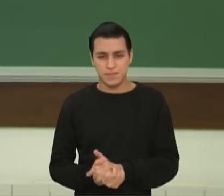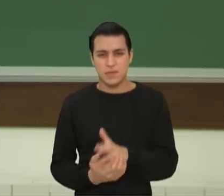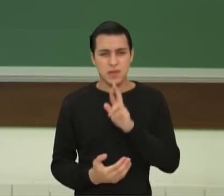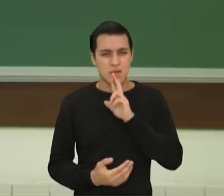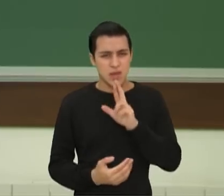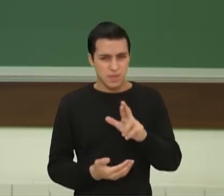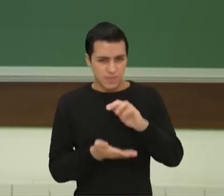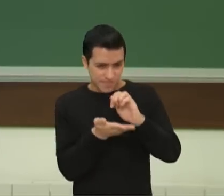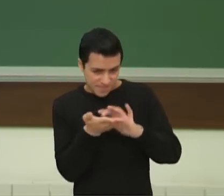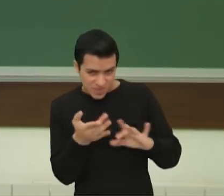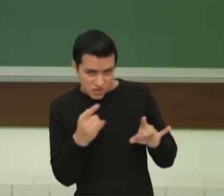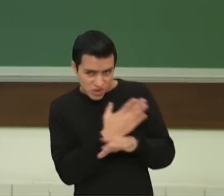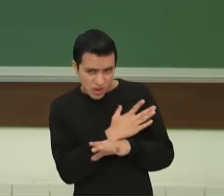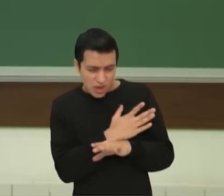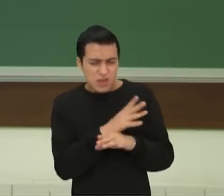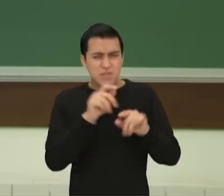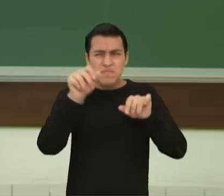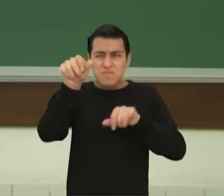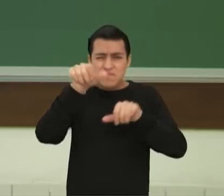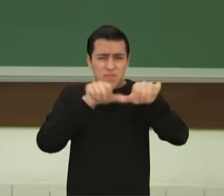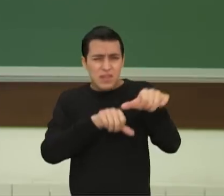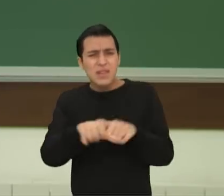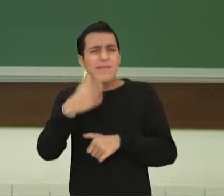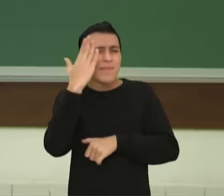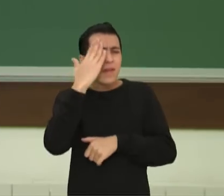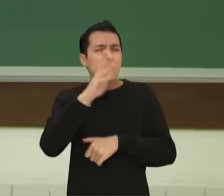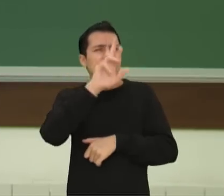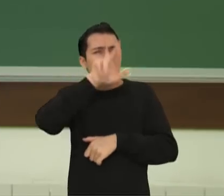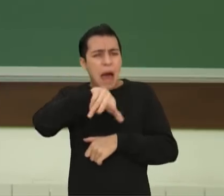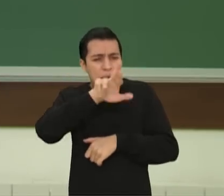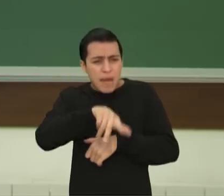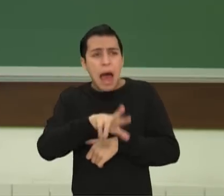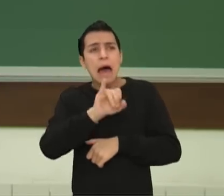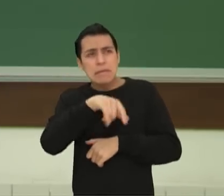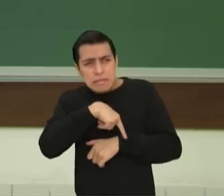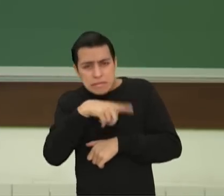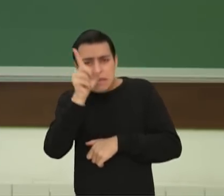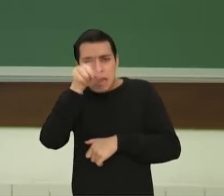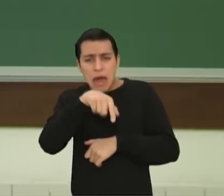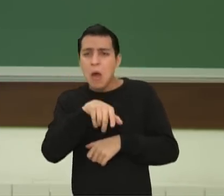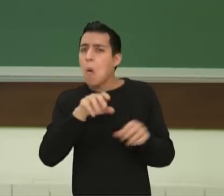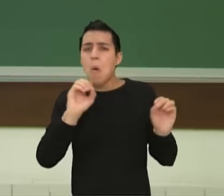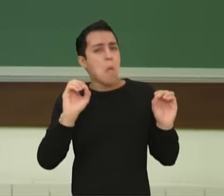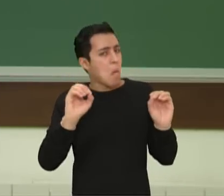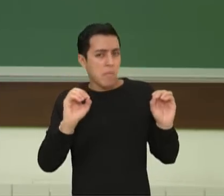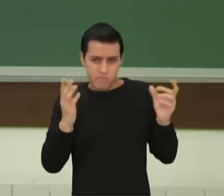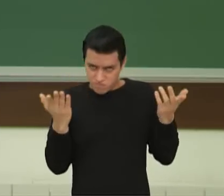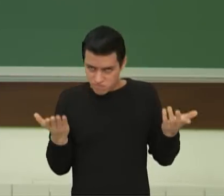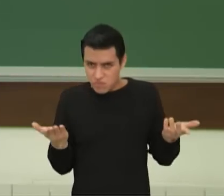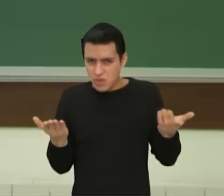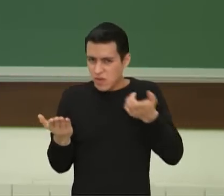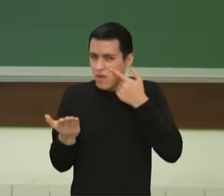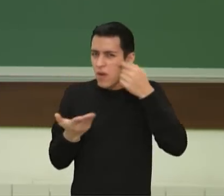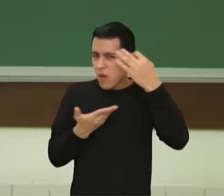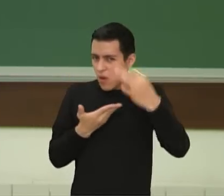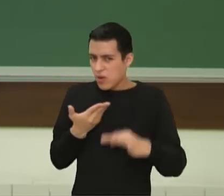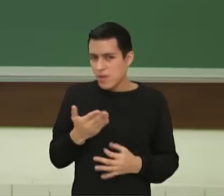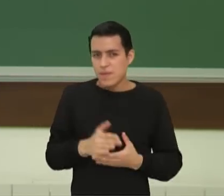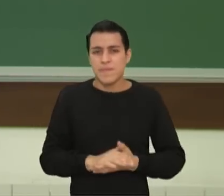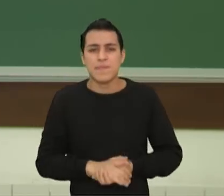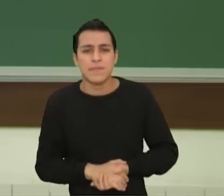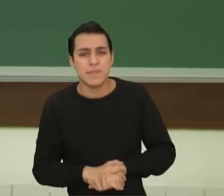Respondeu o exercício? Realizou a troca para saber diferenciar quando ocorreu a crase ou quando não? Vamos para a correção.